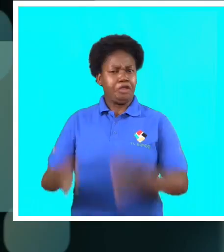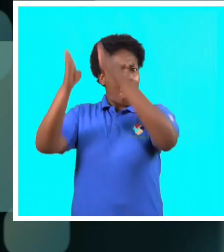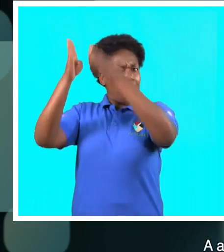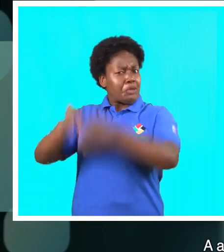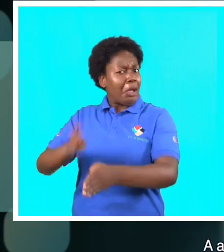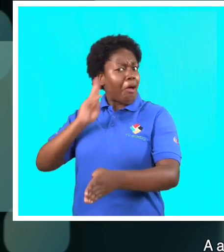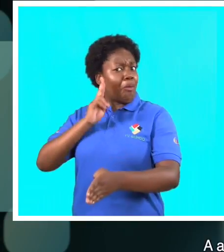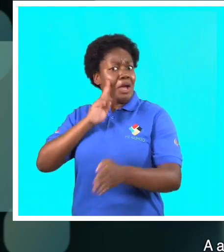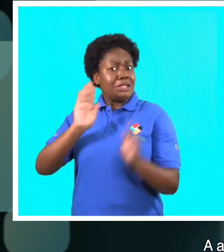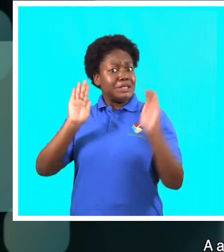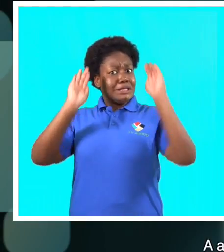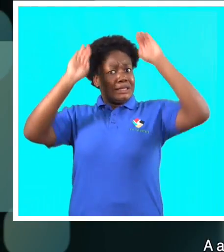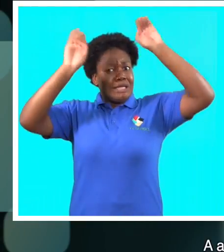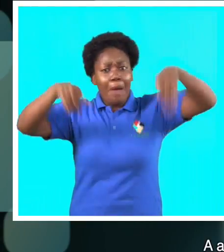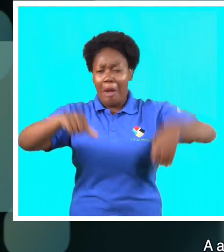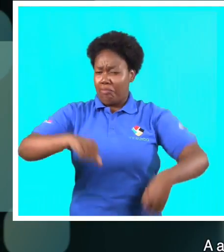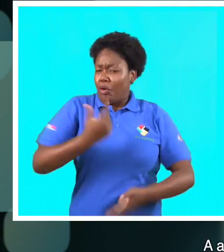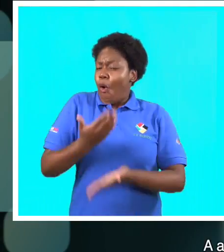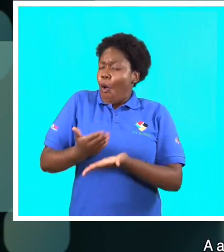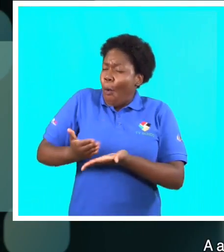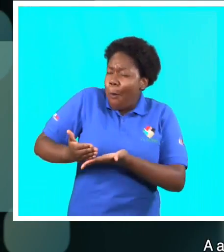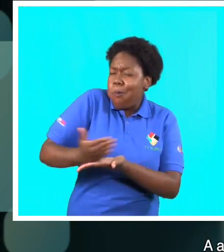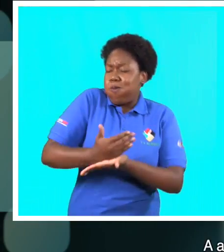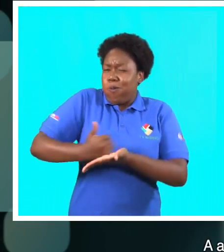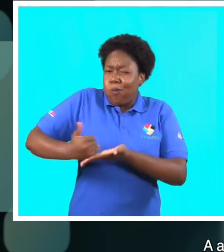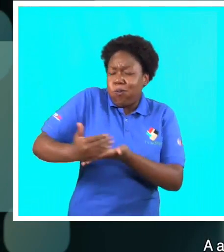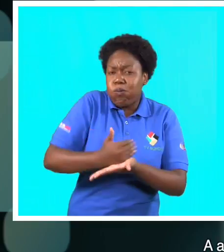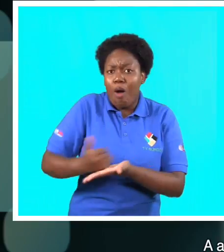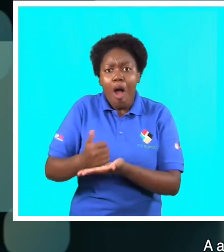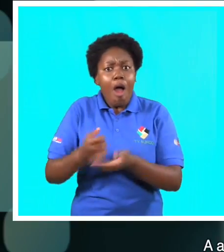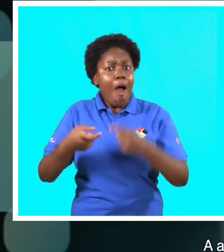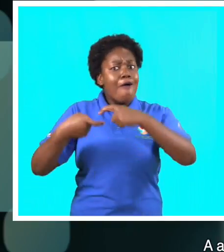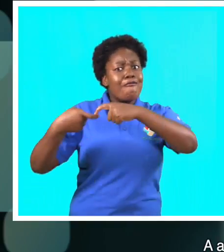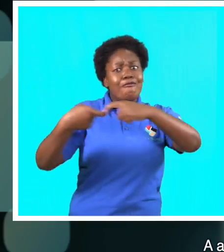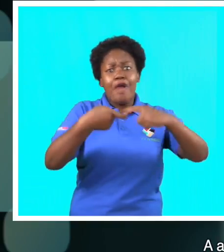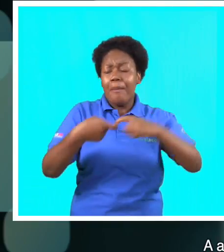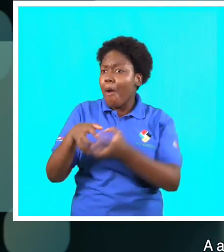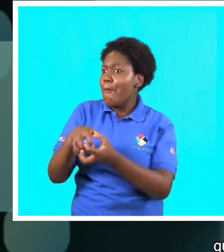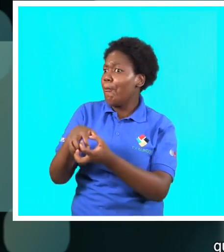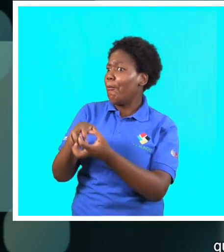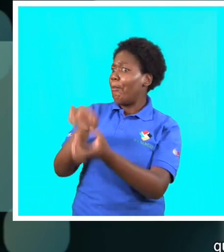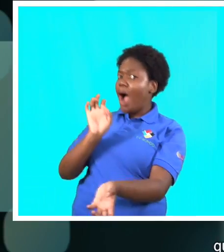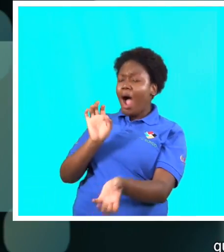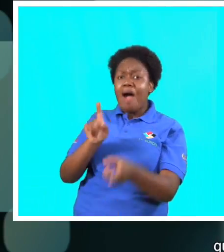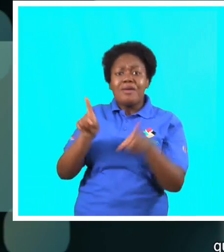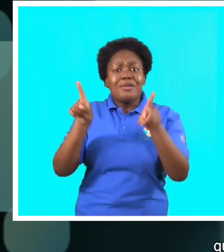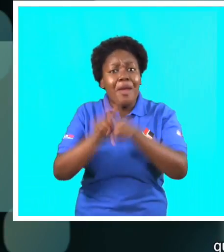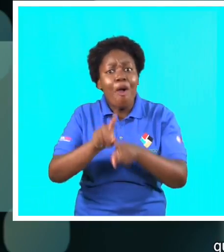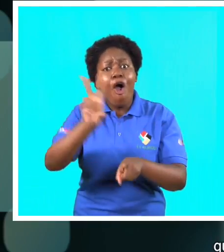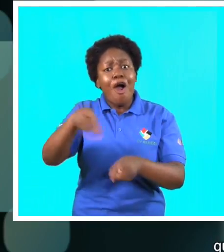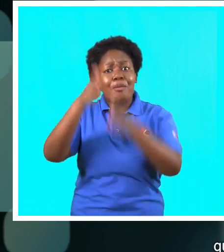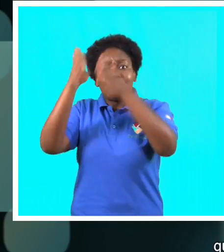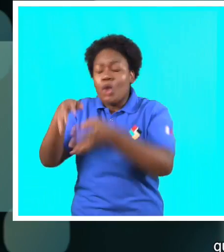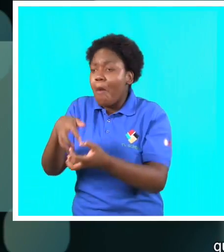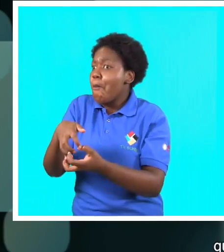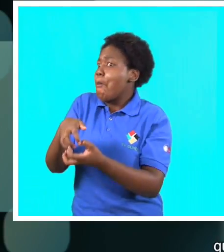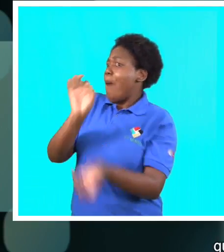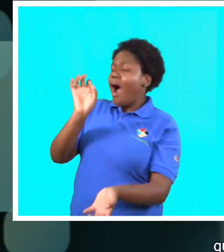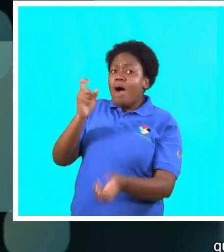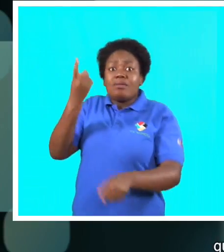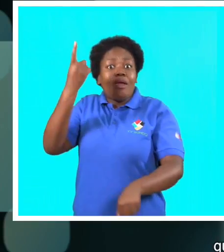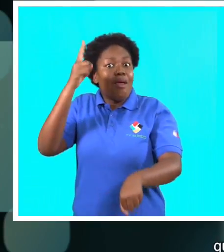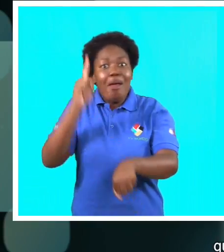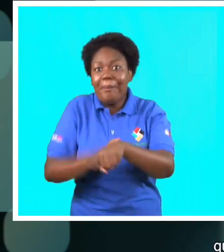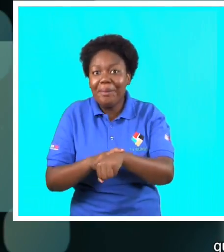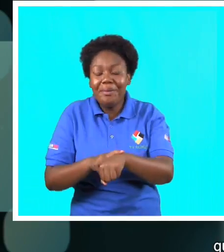A atividade de Hilário constituiu surpresa, tanto para sua família, quanto para qualquer pessoa que o visse pela